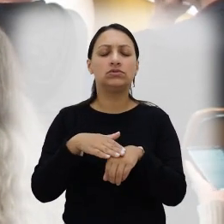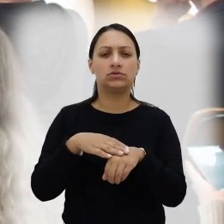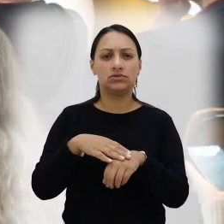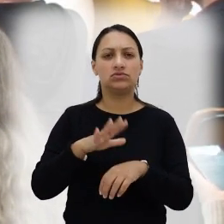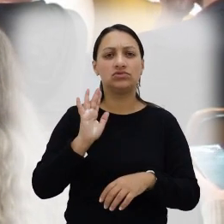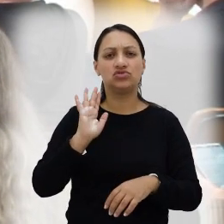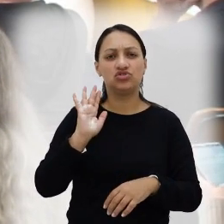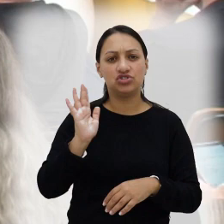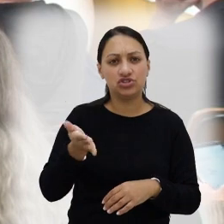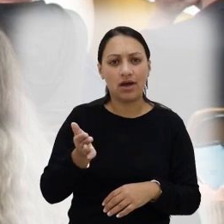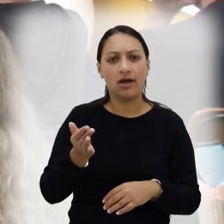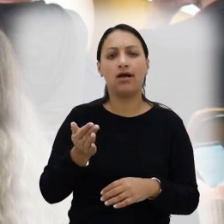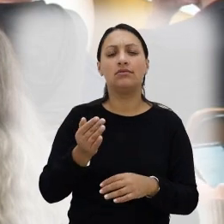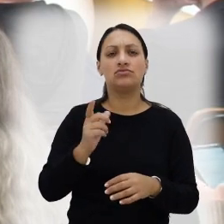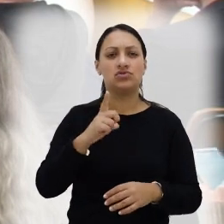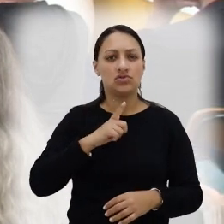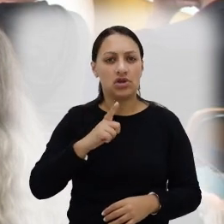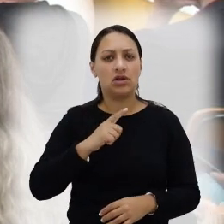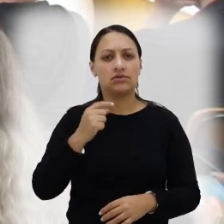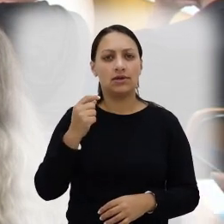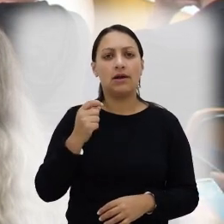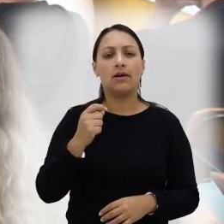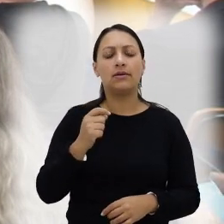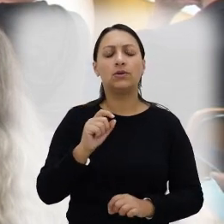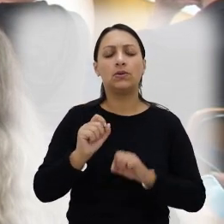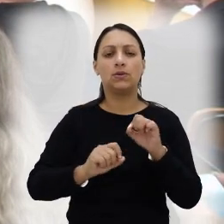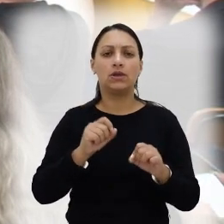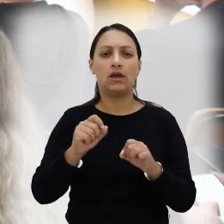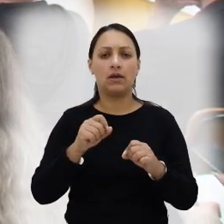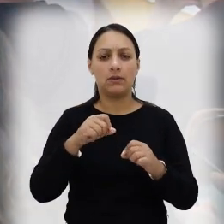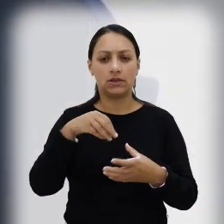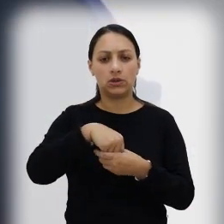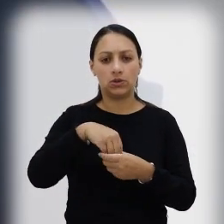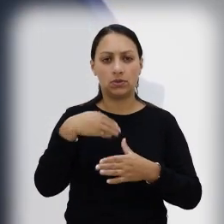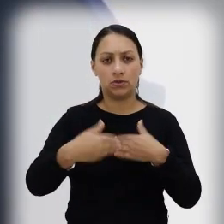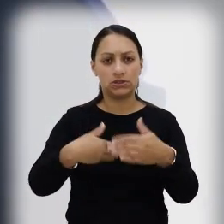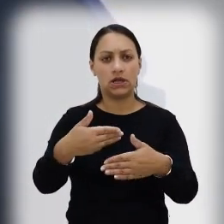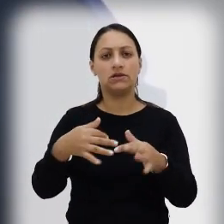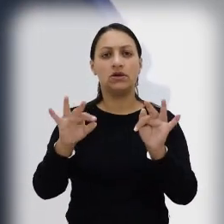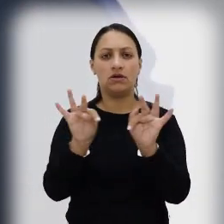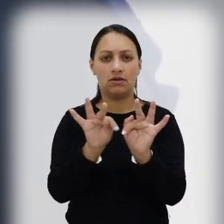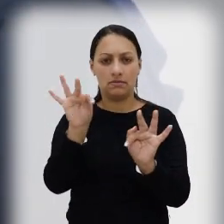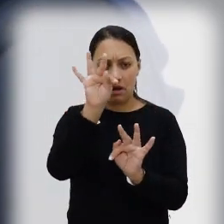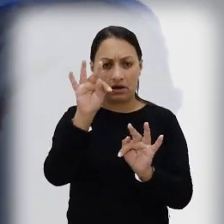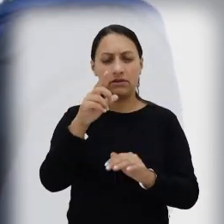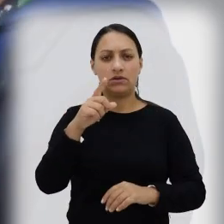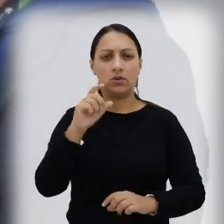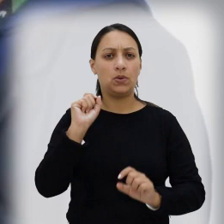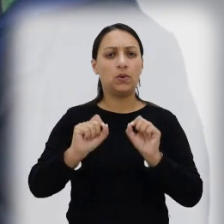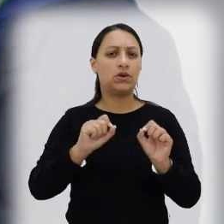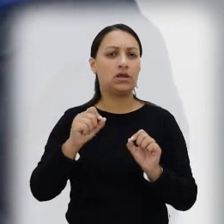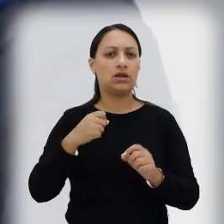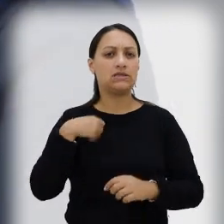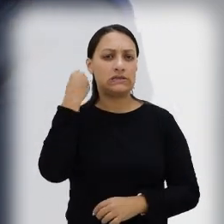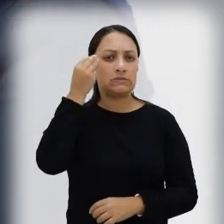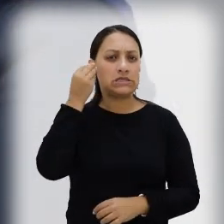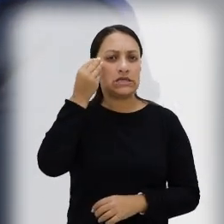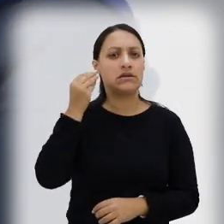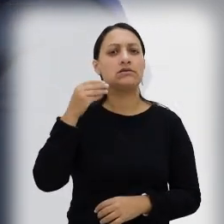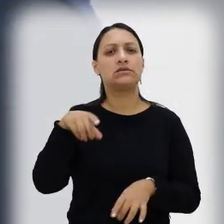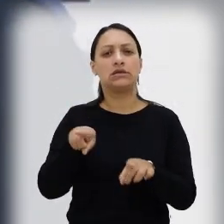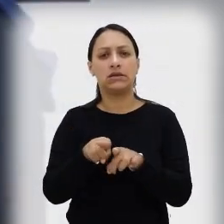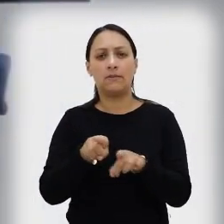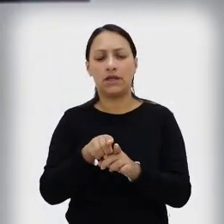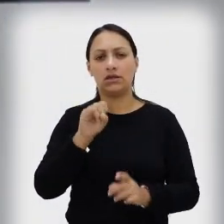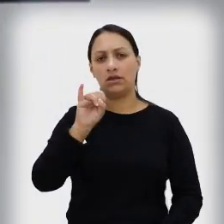de expertise dentro do nosso processo Parque Tecnológico Fevale, incubadora tecnológica